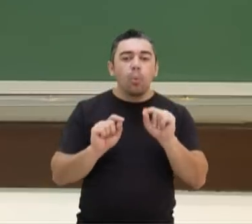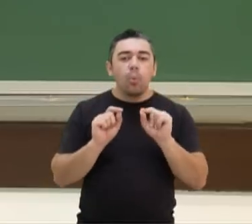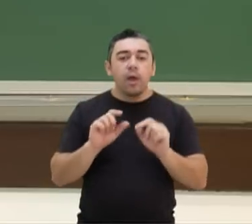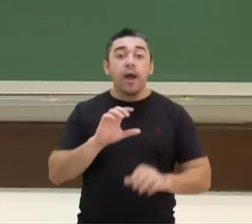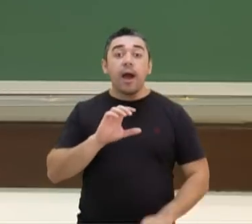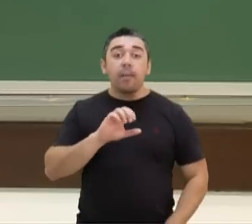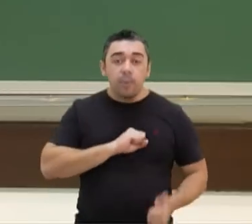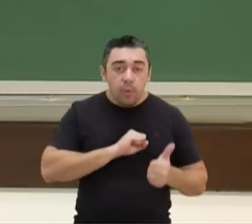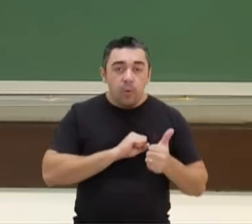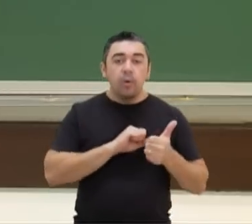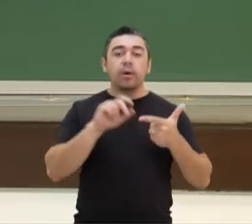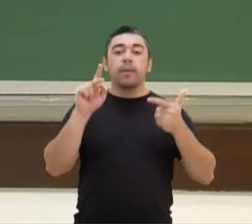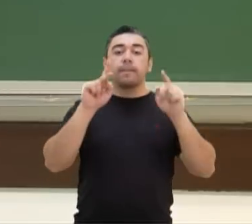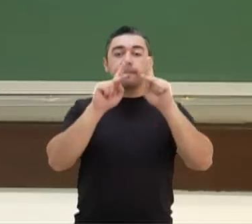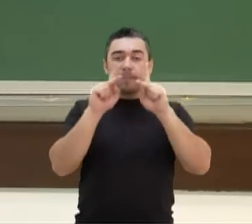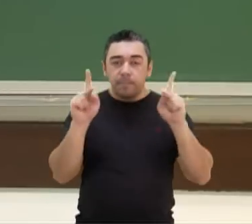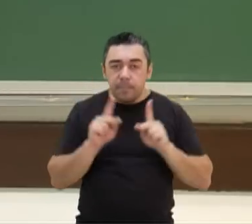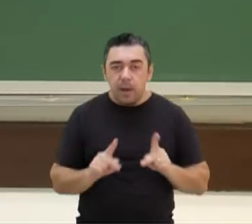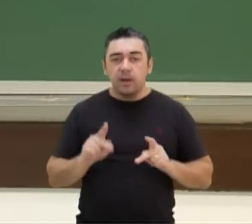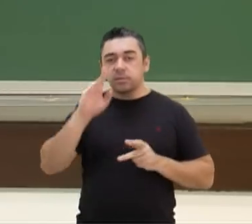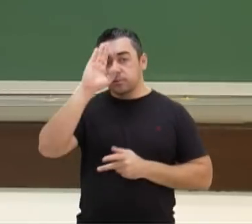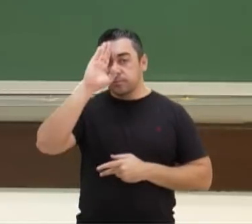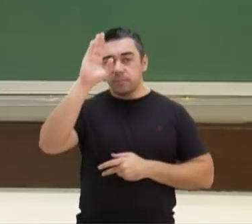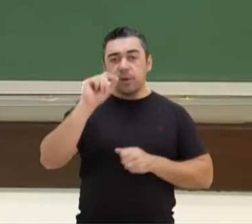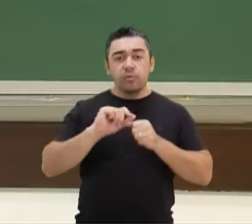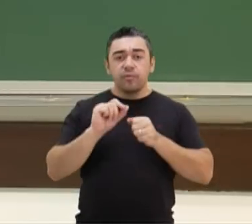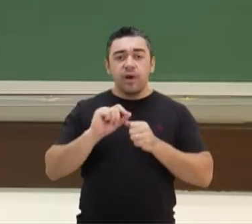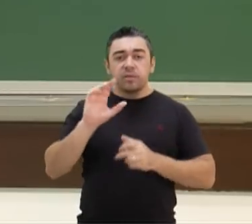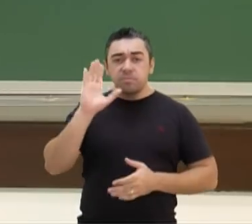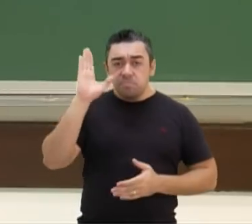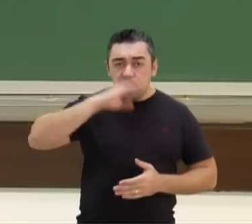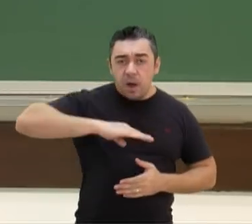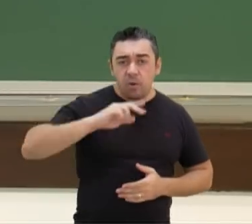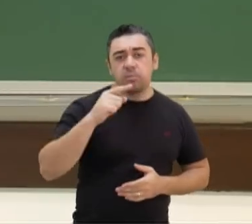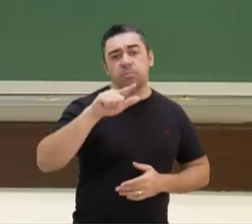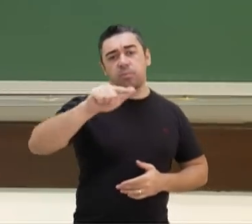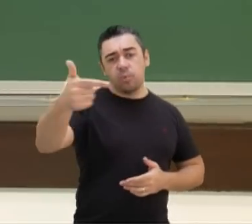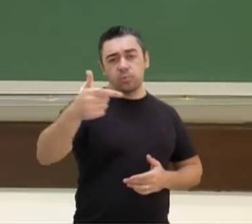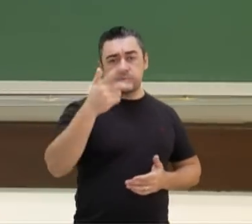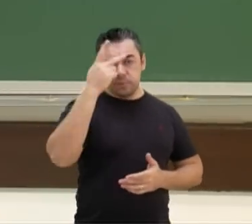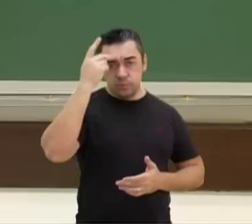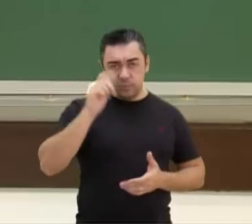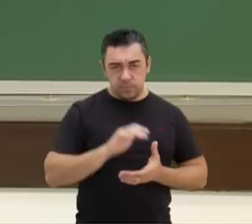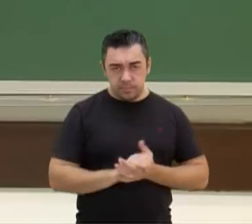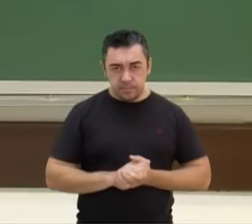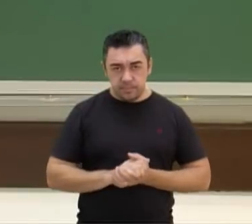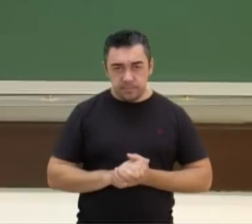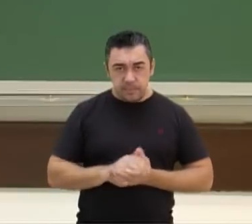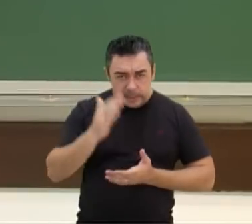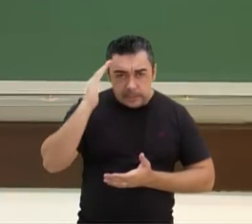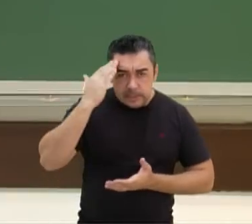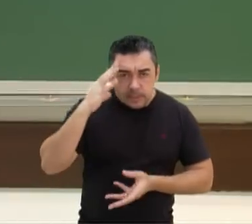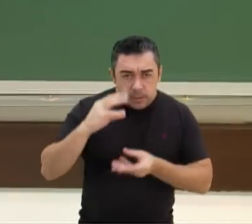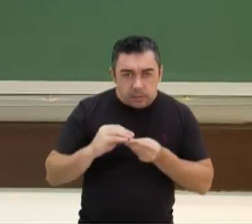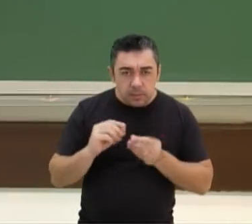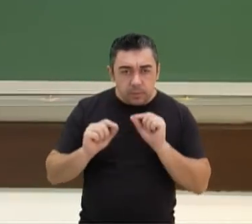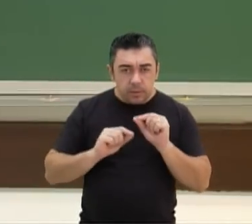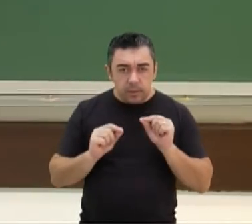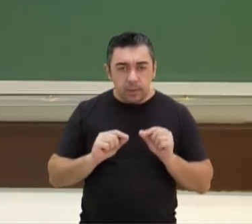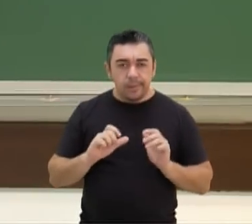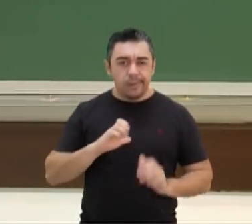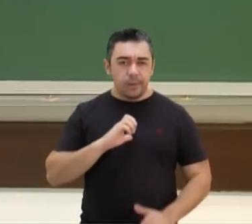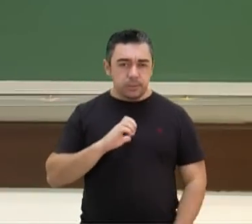a paz e o principal, não faça para o outro o que você não quer para você. Muito bem, entenderam um pouquinho aqui o que é